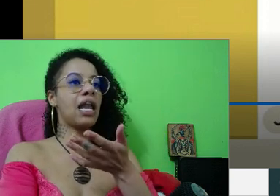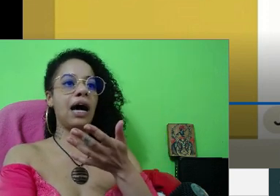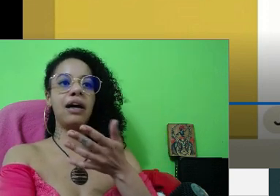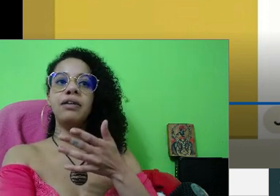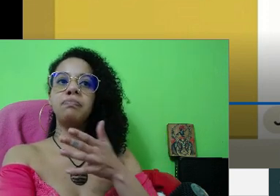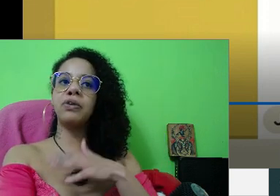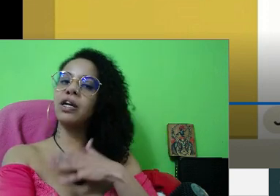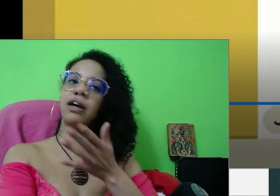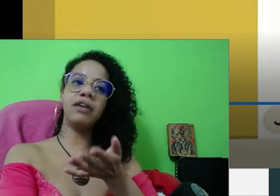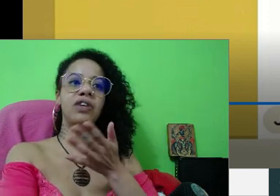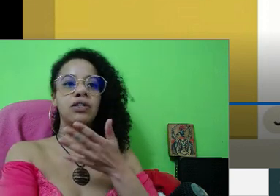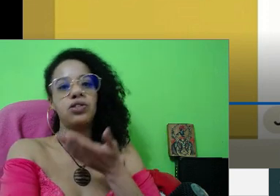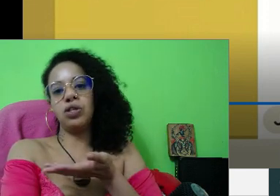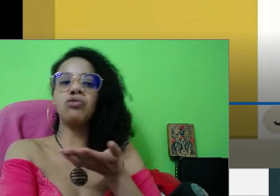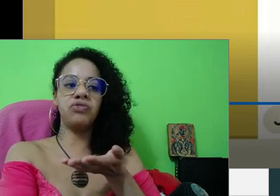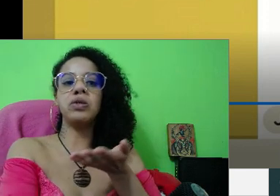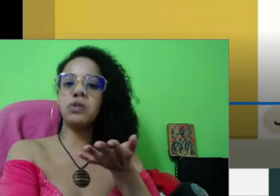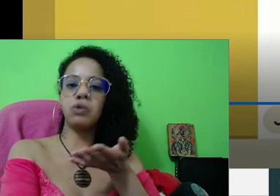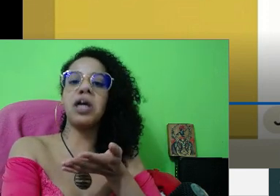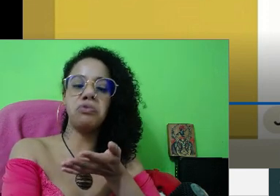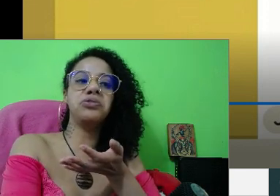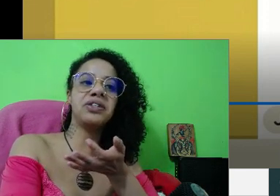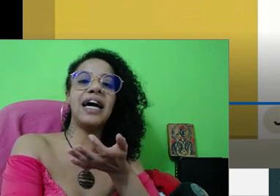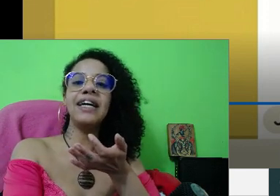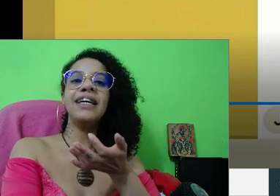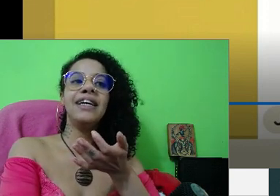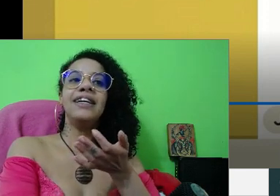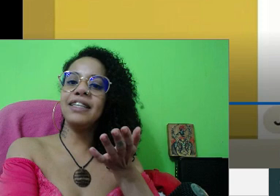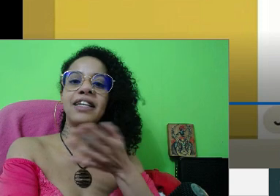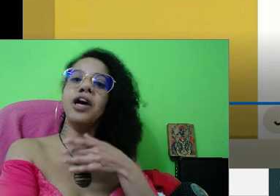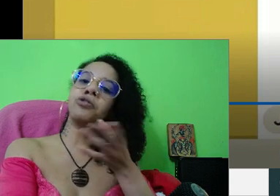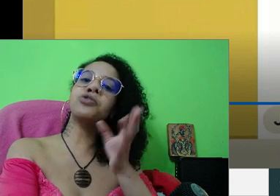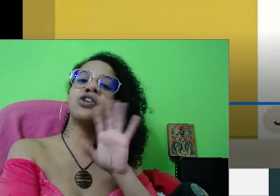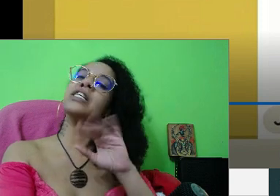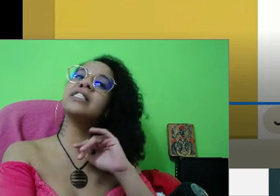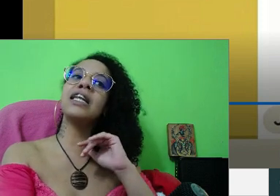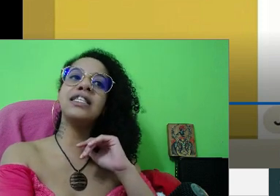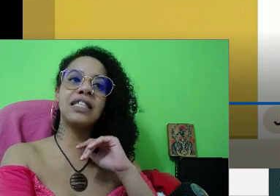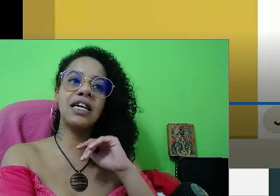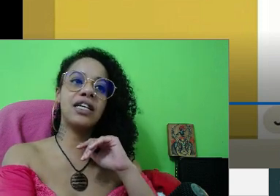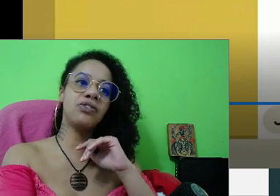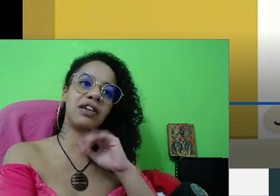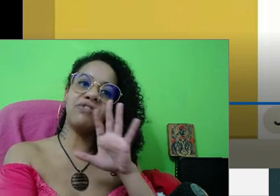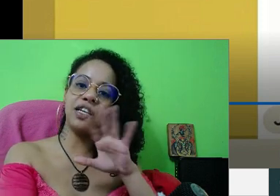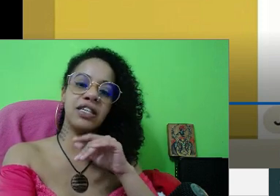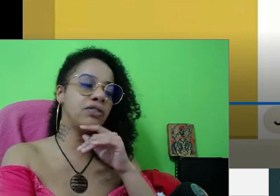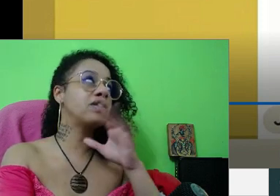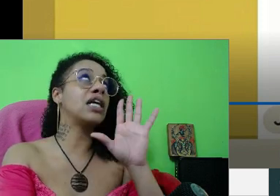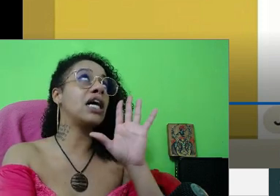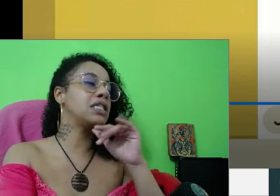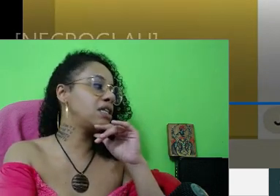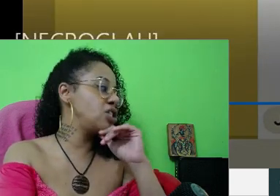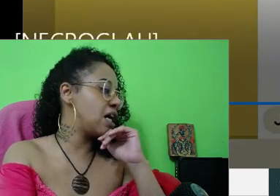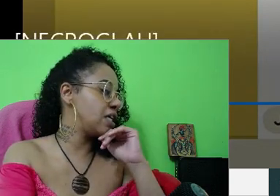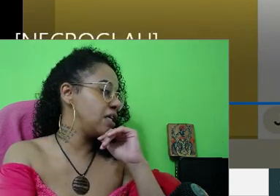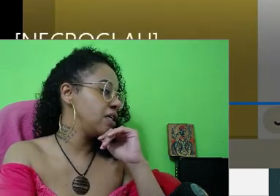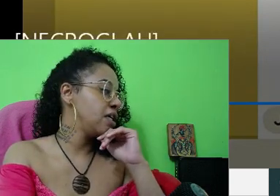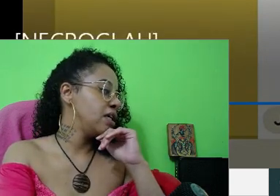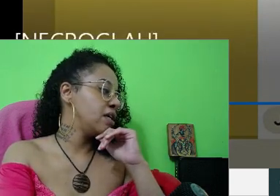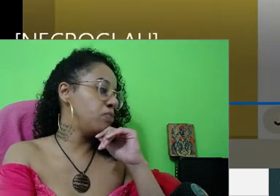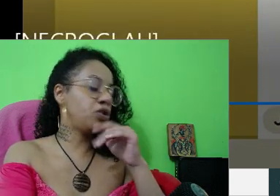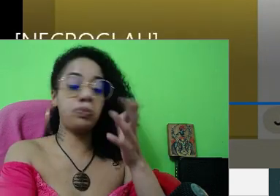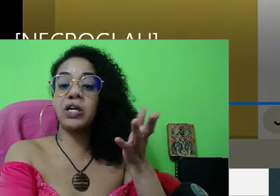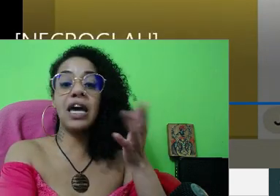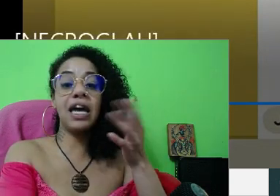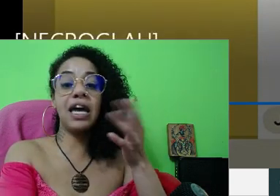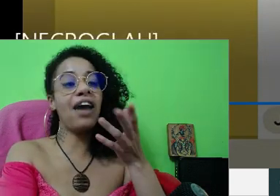você tá lá porque enfim tu viu esse conteúdo né Eu não tô nessa lista Aí que tu tá falando graças a dar né